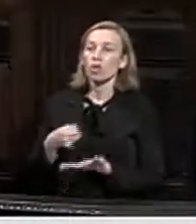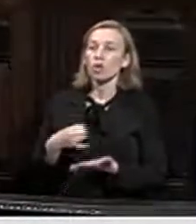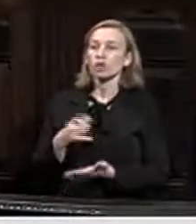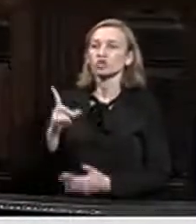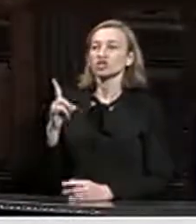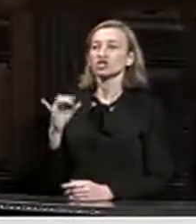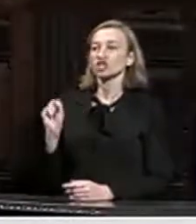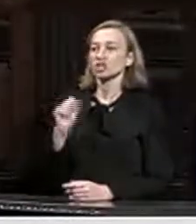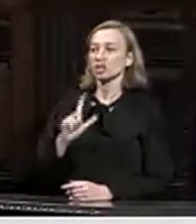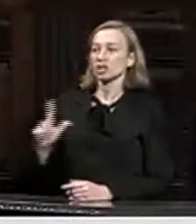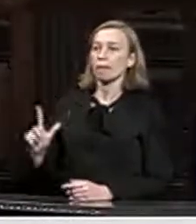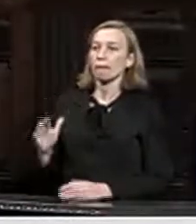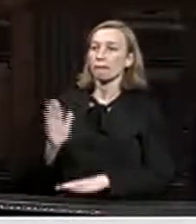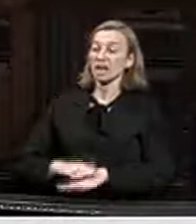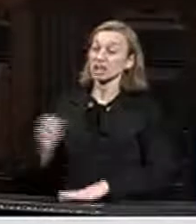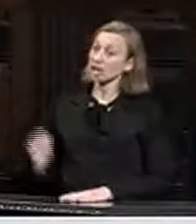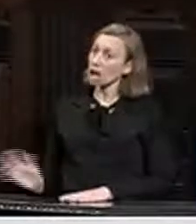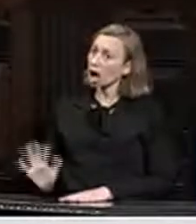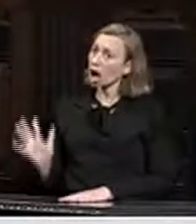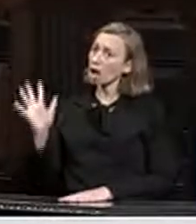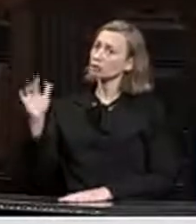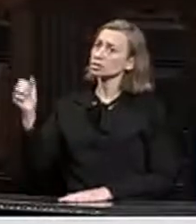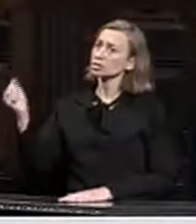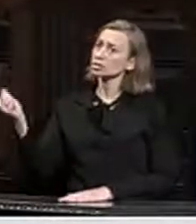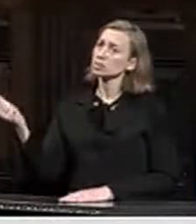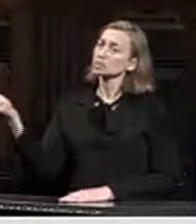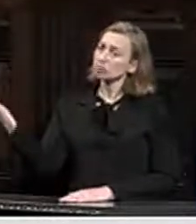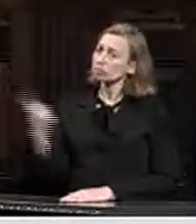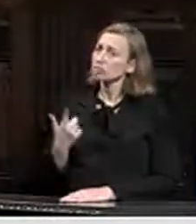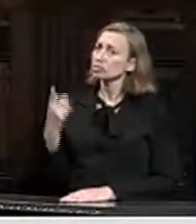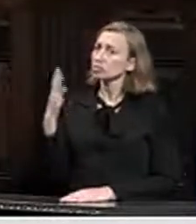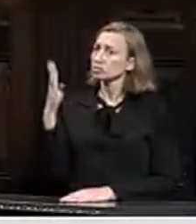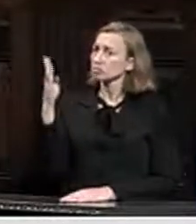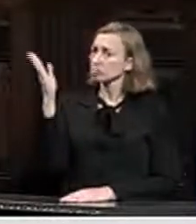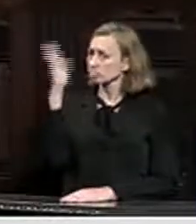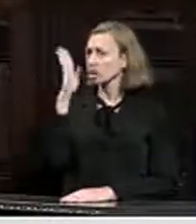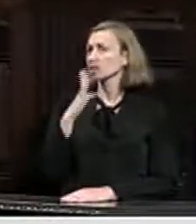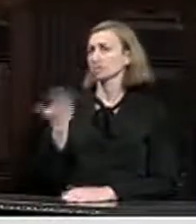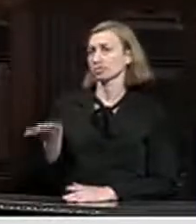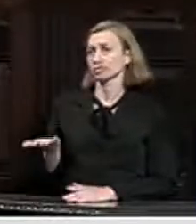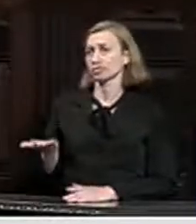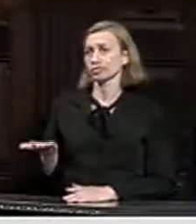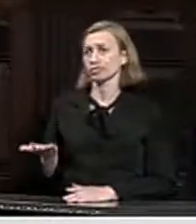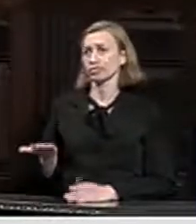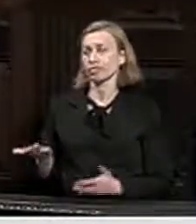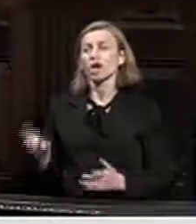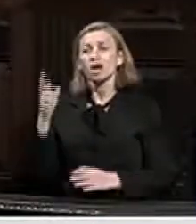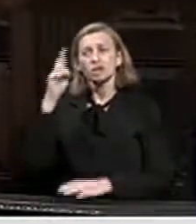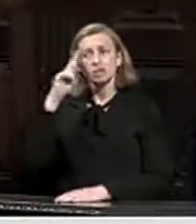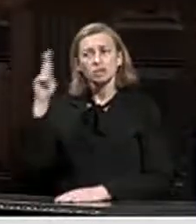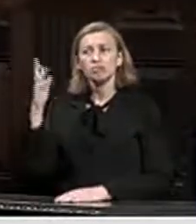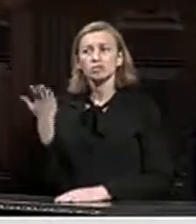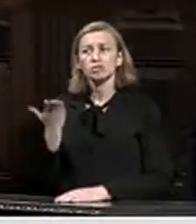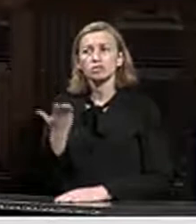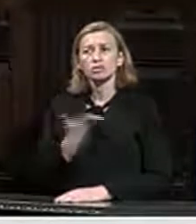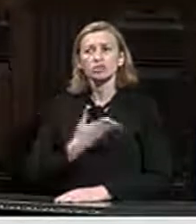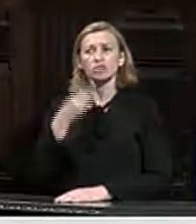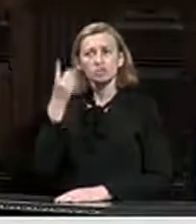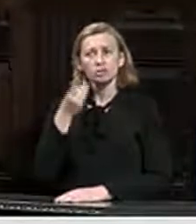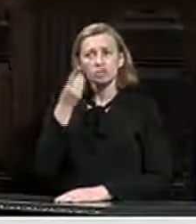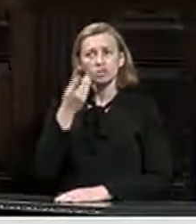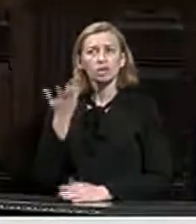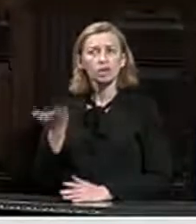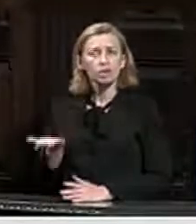Brasil. Uma insanidade total. Importante lembrar, senhor presidente, senhoras e senhores deputados, que eu e